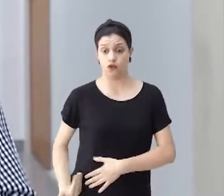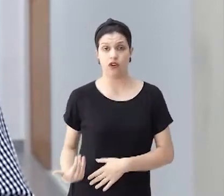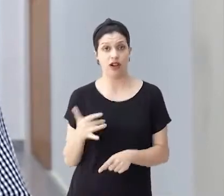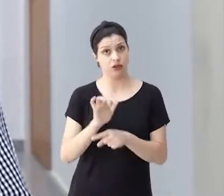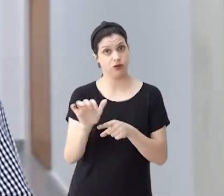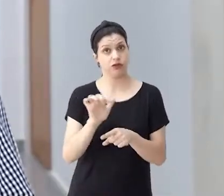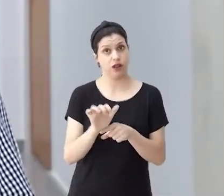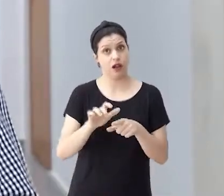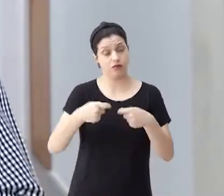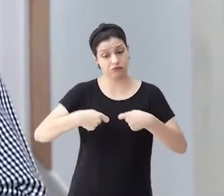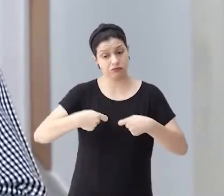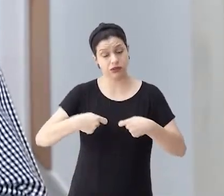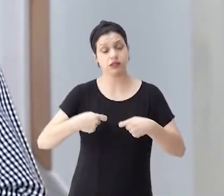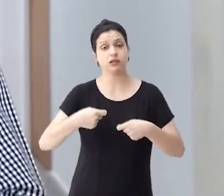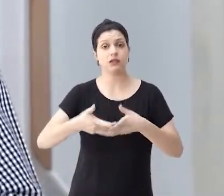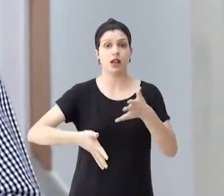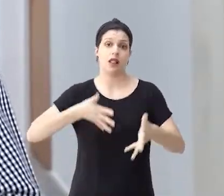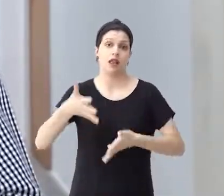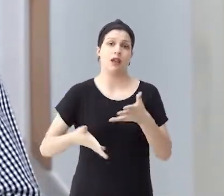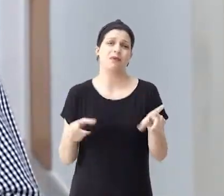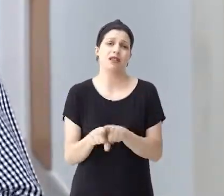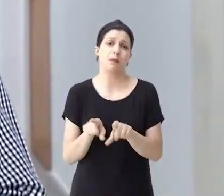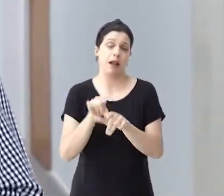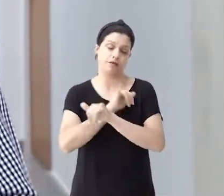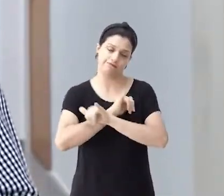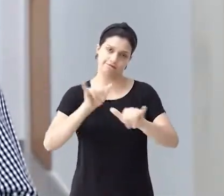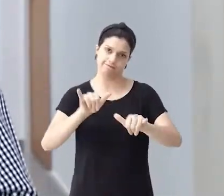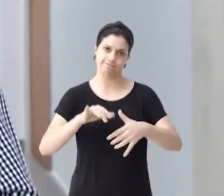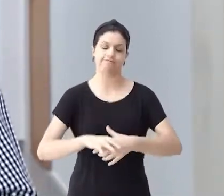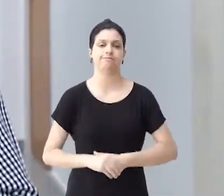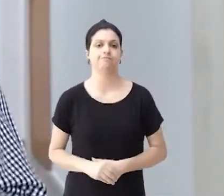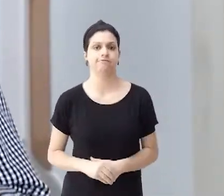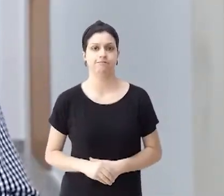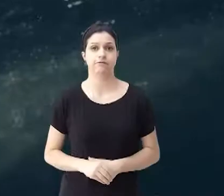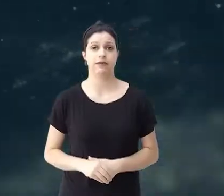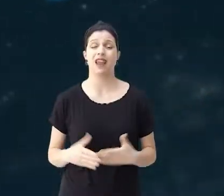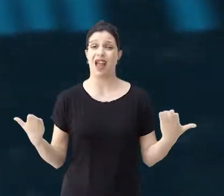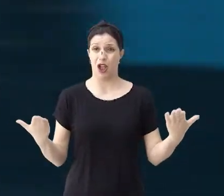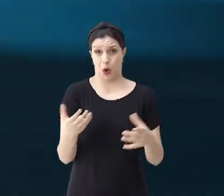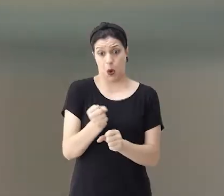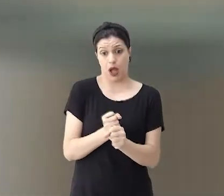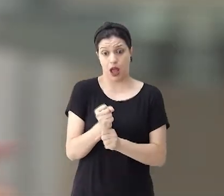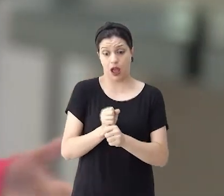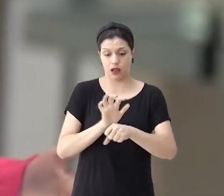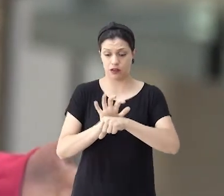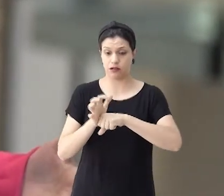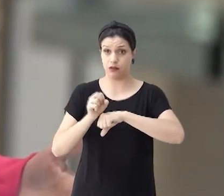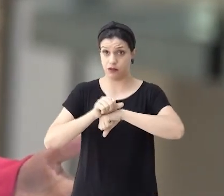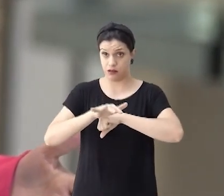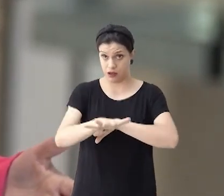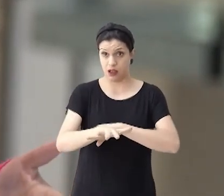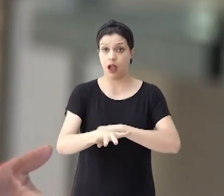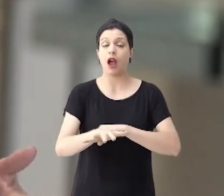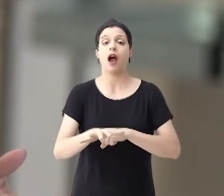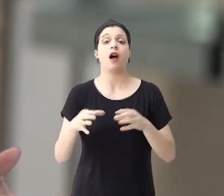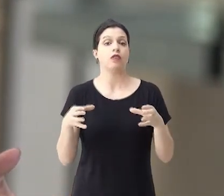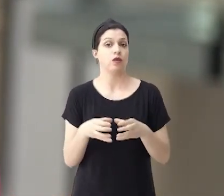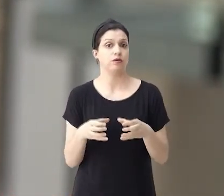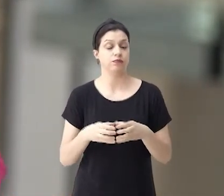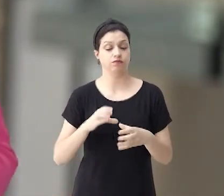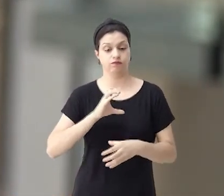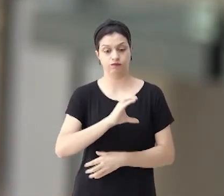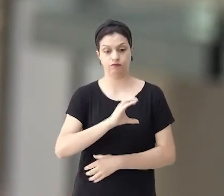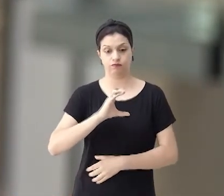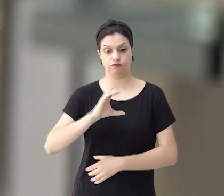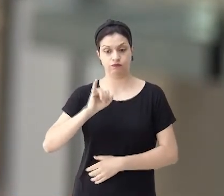informações oficiais do governo do estado e também às notícias. Mesmo em ano de pandemia,